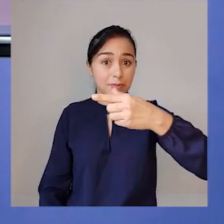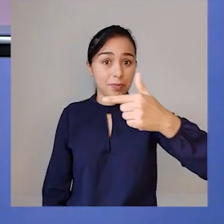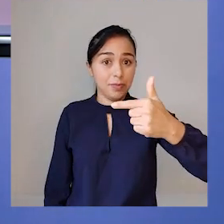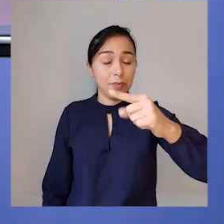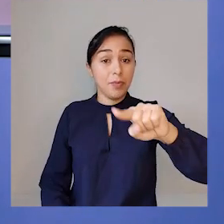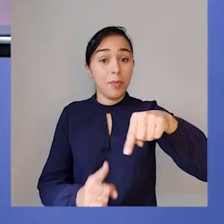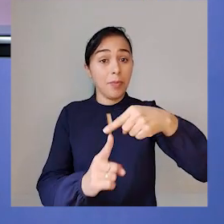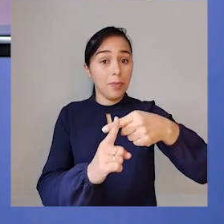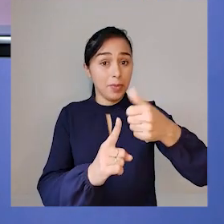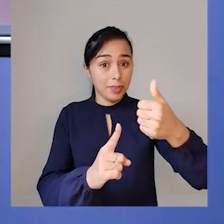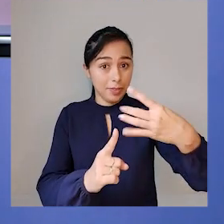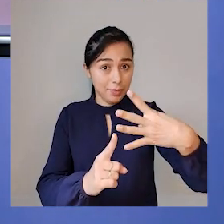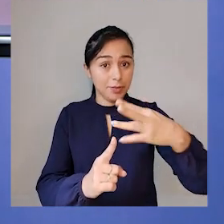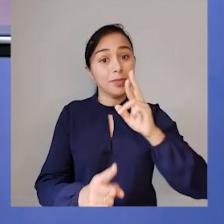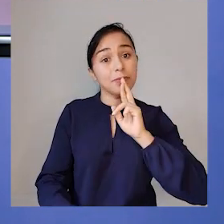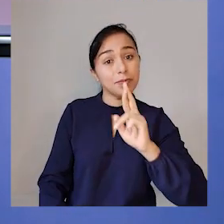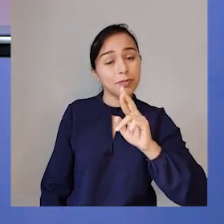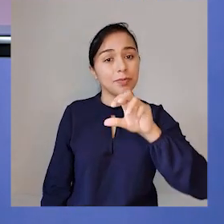14 é